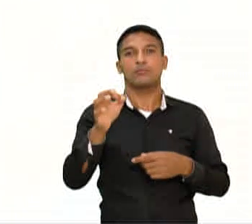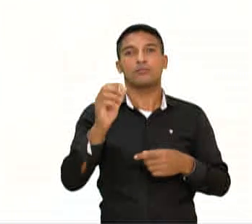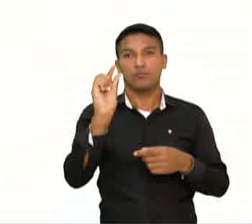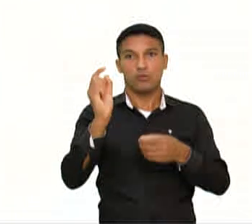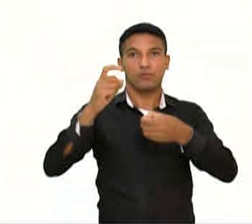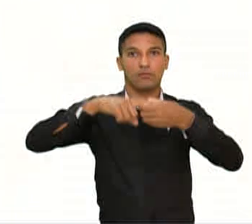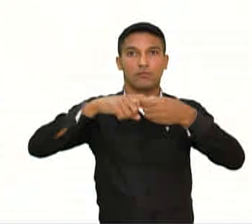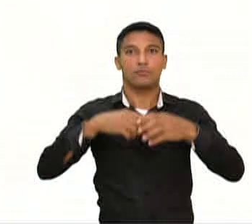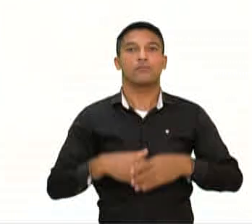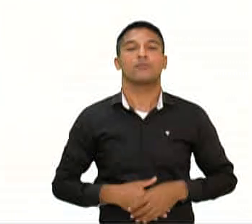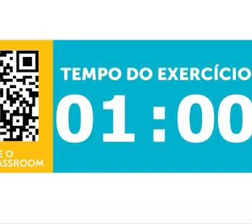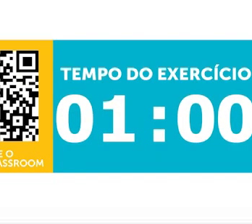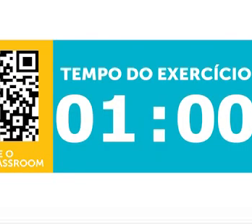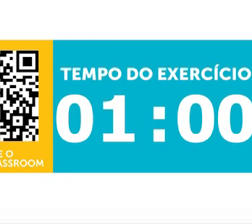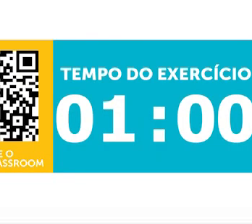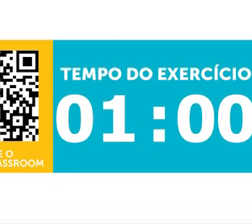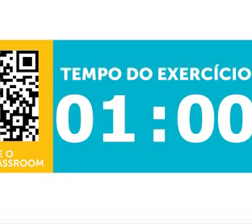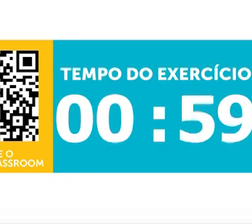já.